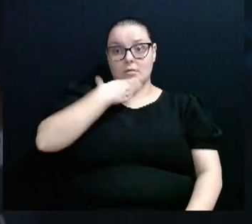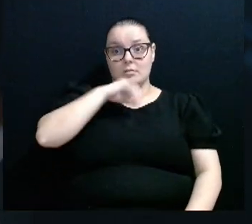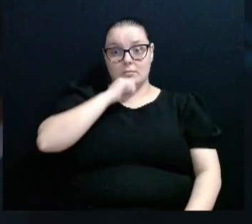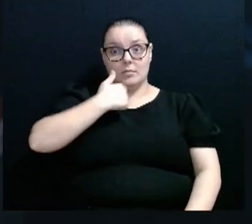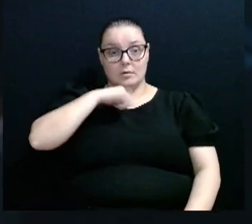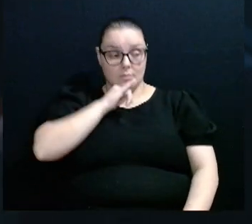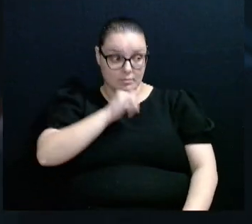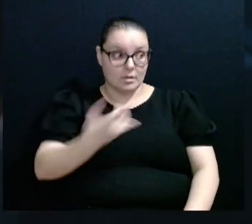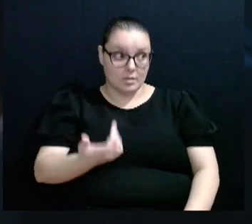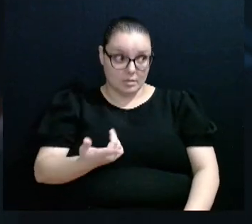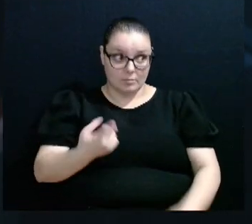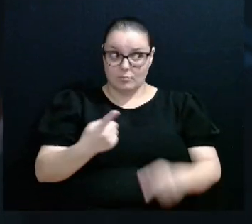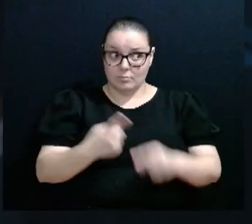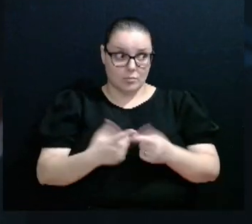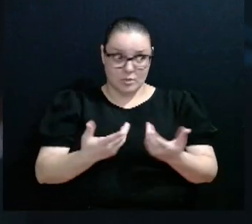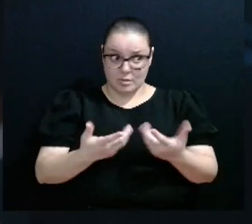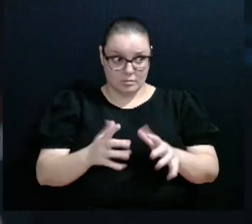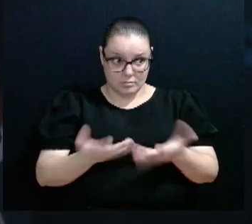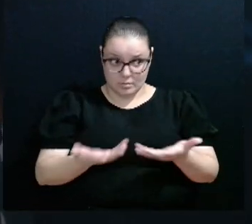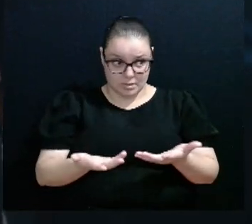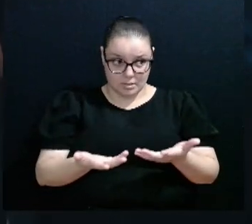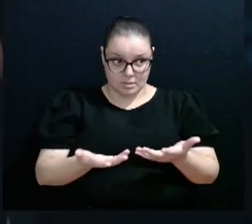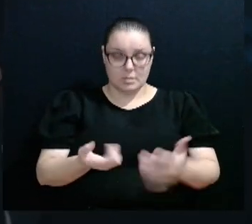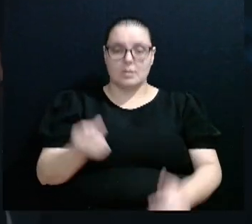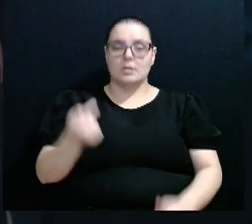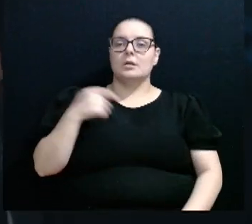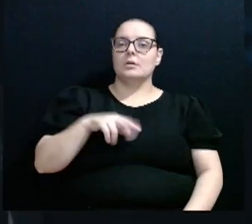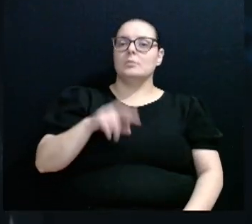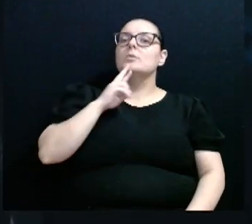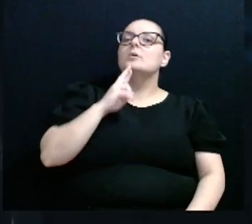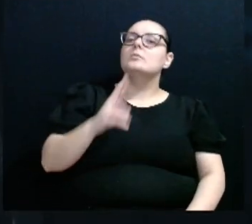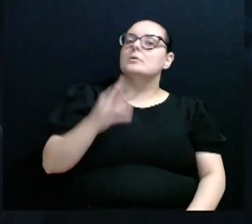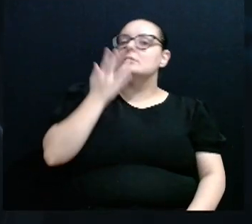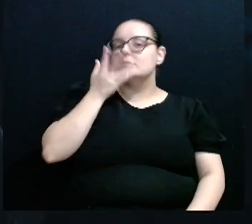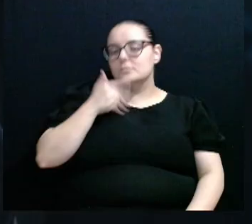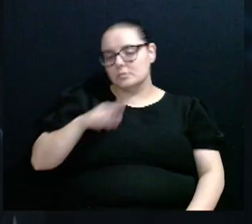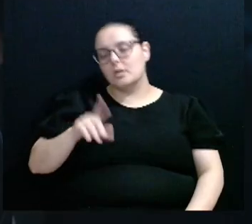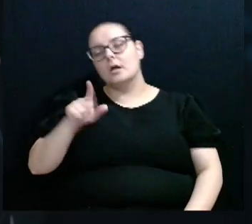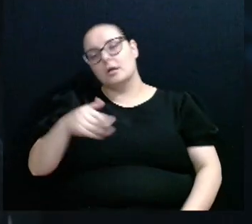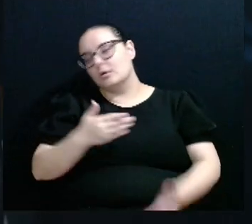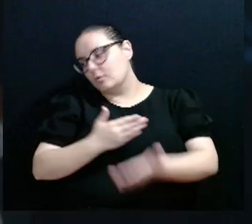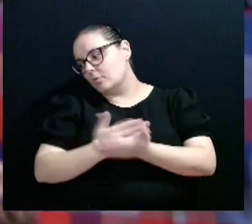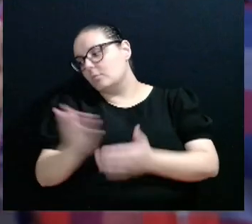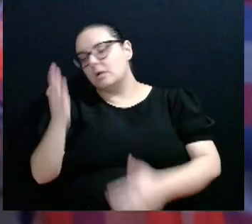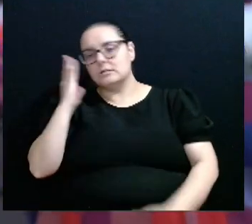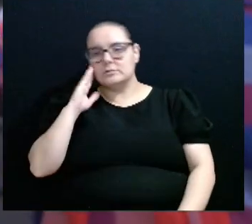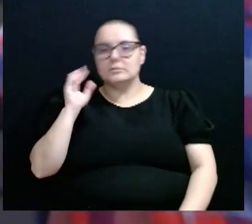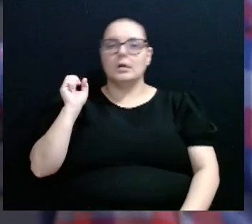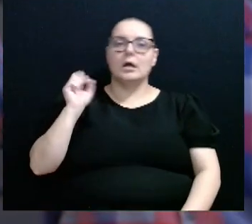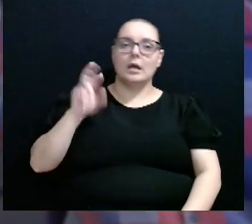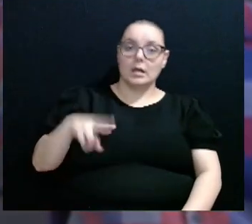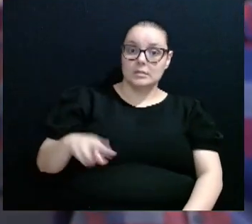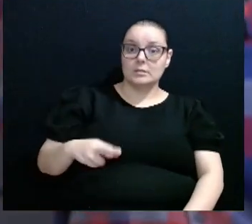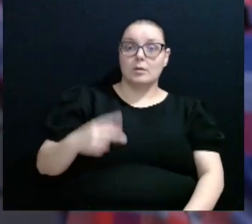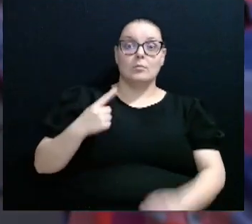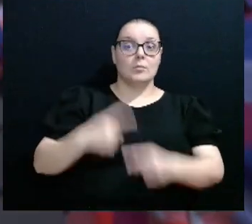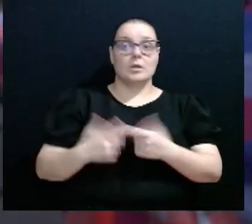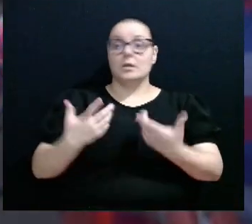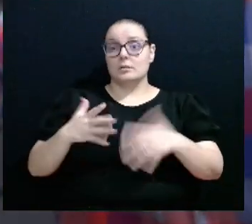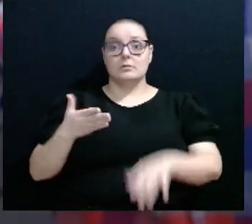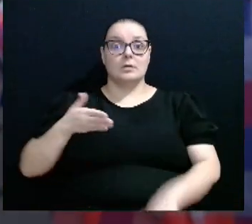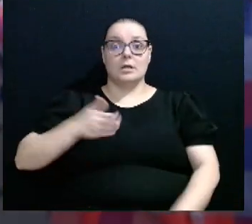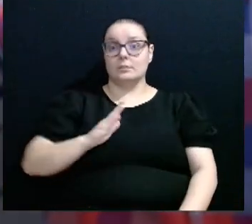para a escola? E a partir da resposta da criança, a gente começa a entender o motivo pelo qual ela não quer ir para a escola, né? O que